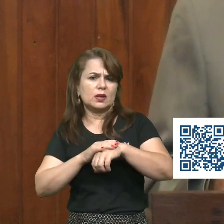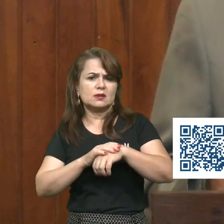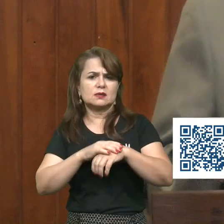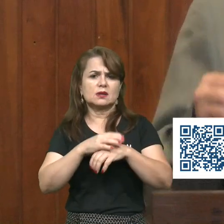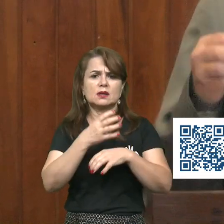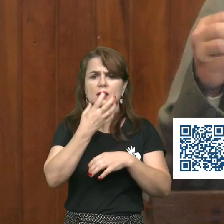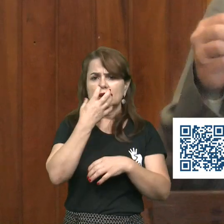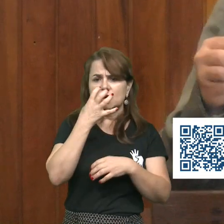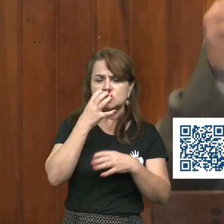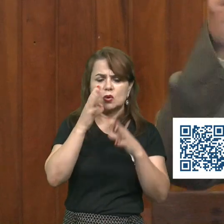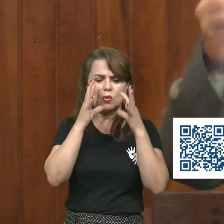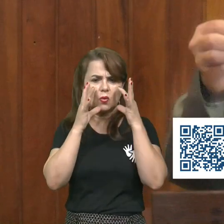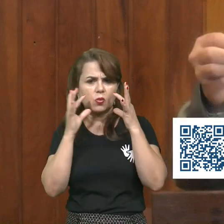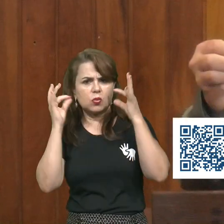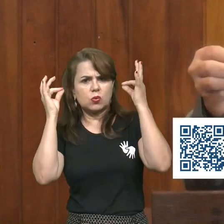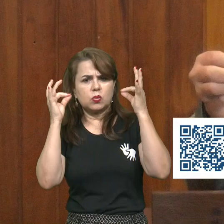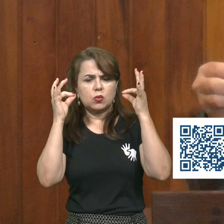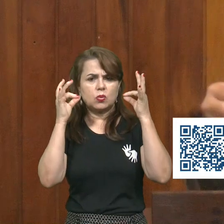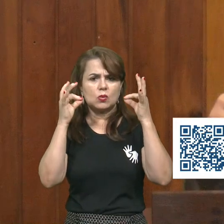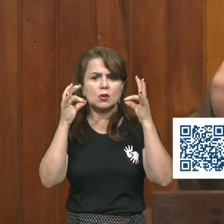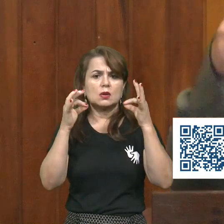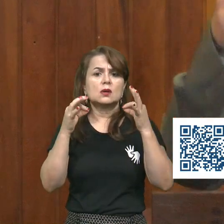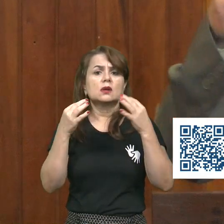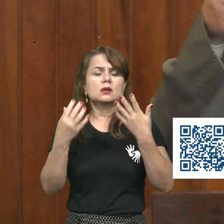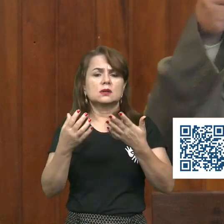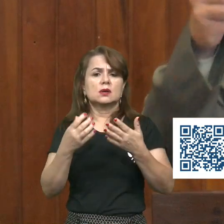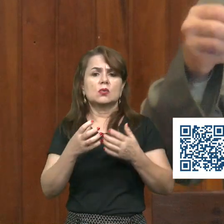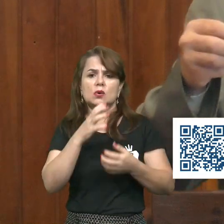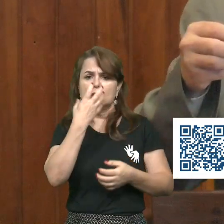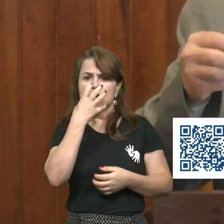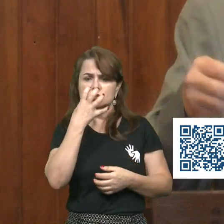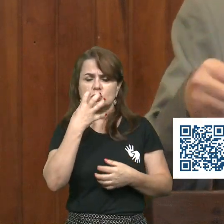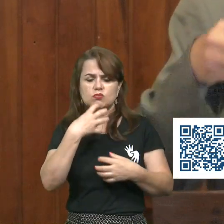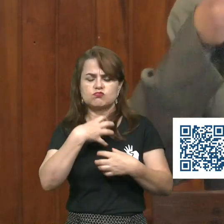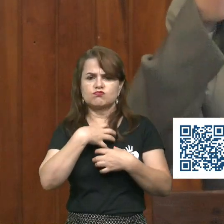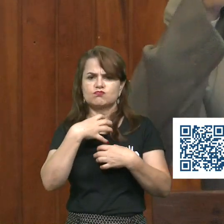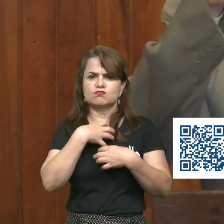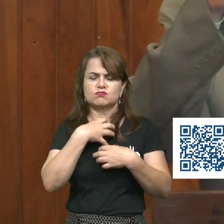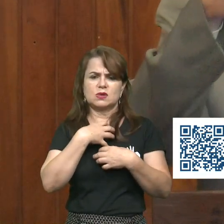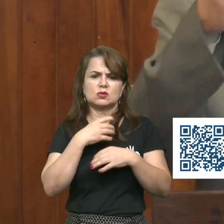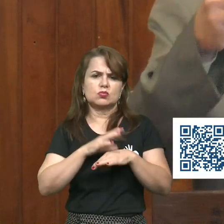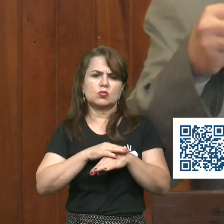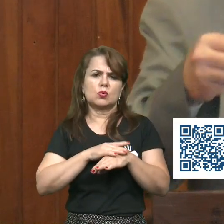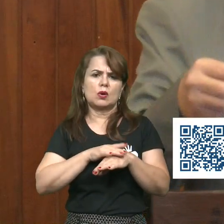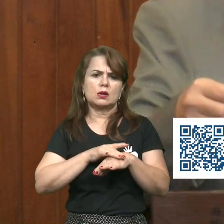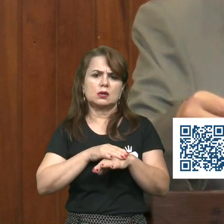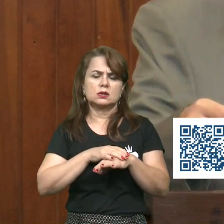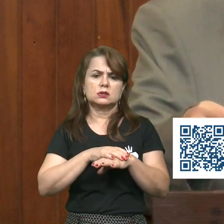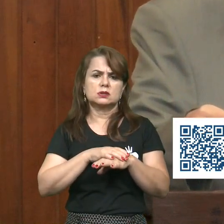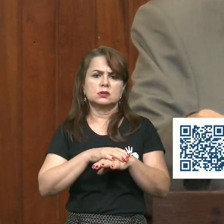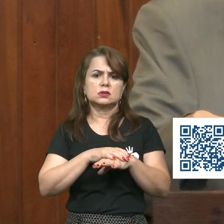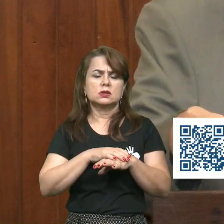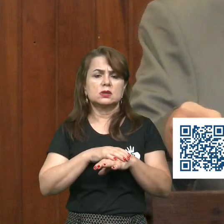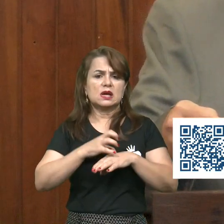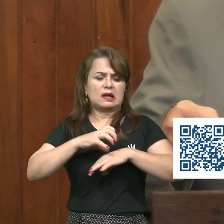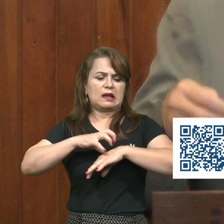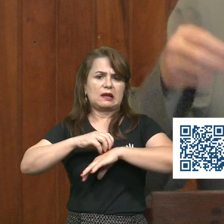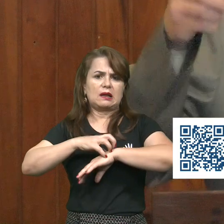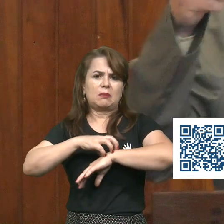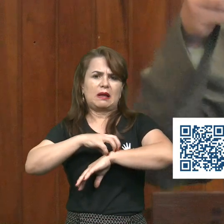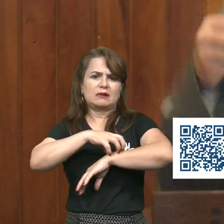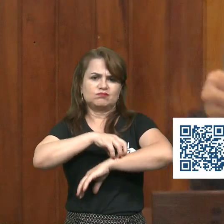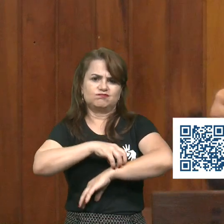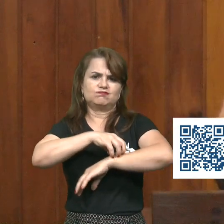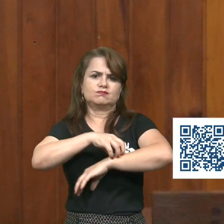cães com sintomas de infecção, cachorros sintomáticos, identificação de infestação de carrapatos